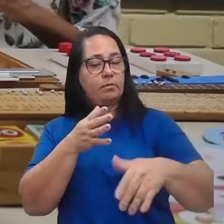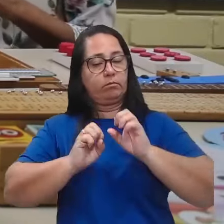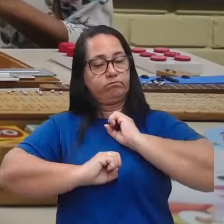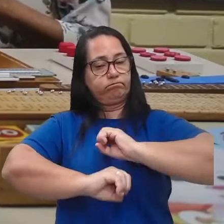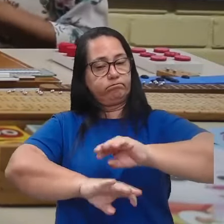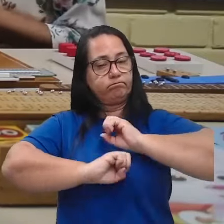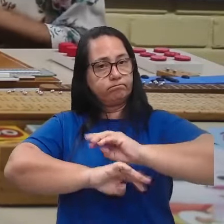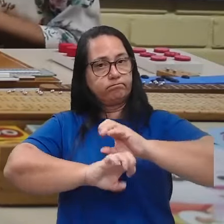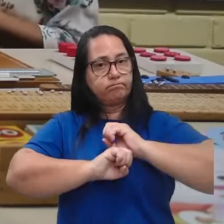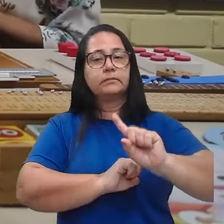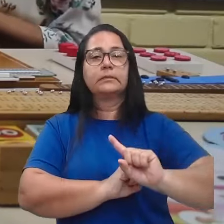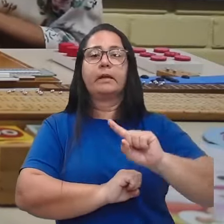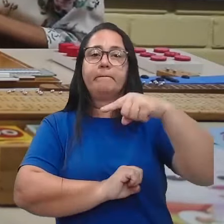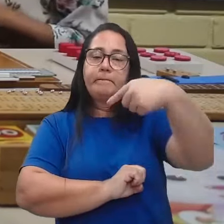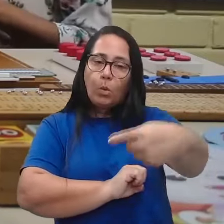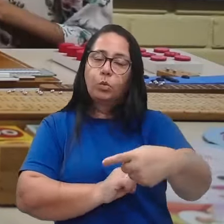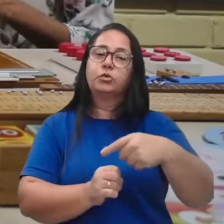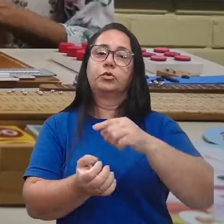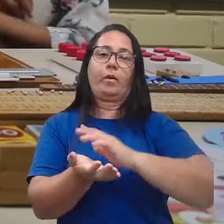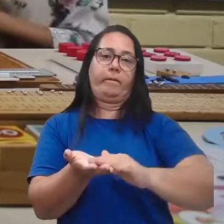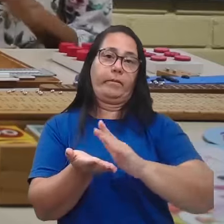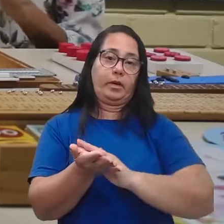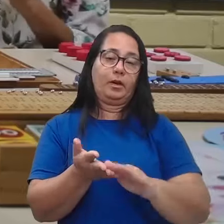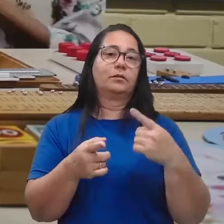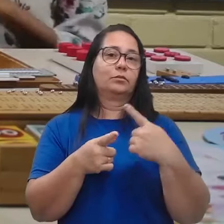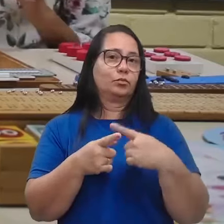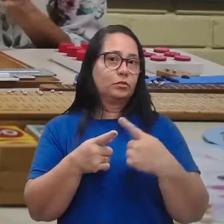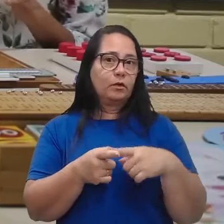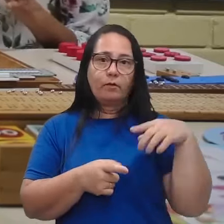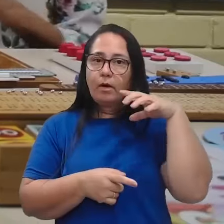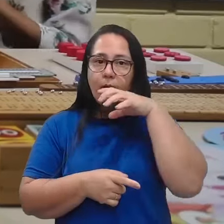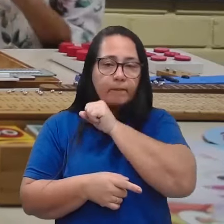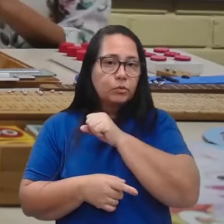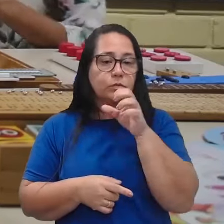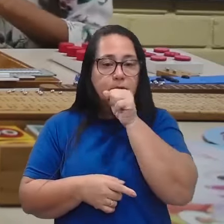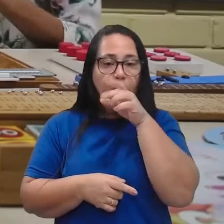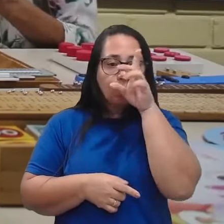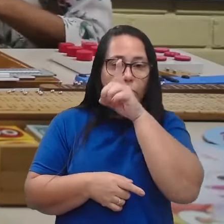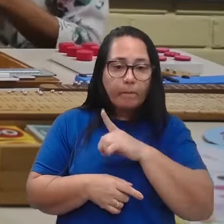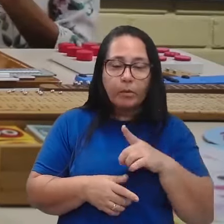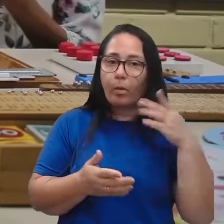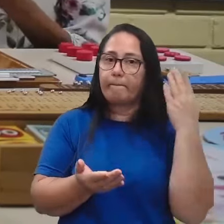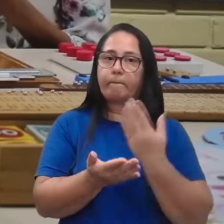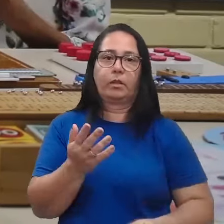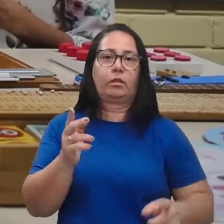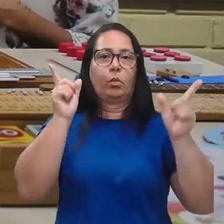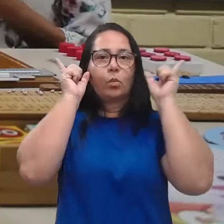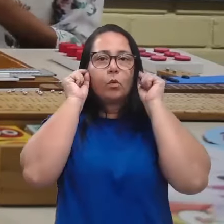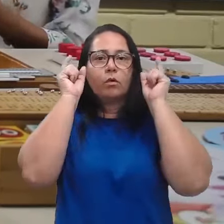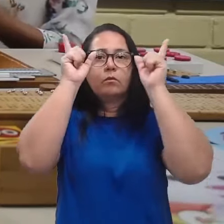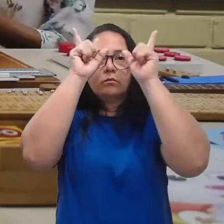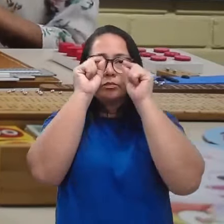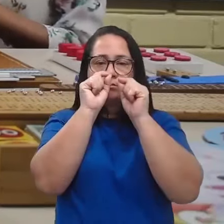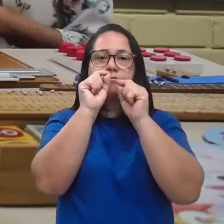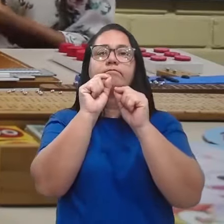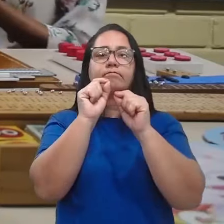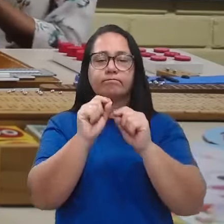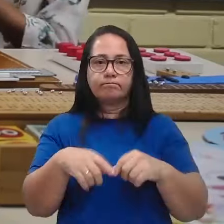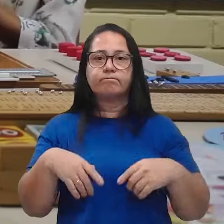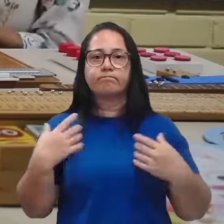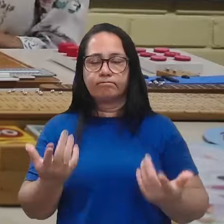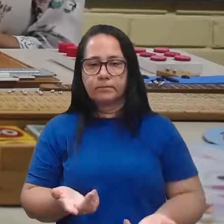depois introduzir o braille com ele. Porque foi um final de semana, foi muito rápido, foi um desespero, o que é que faz? Ele fala, ele